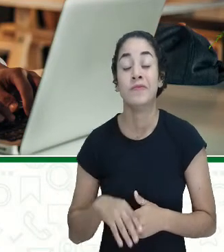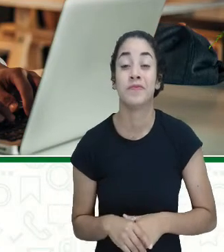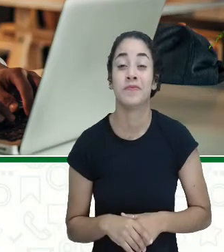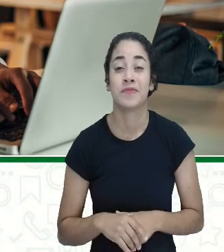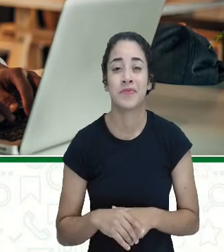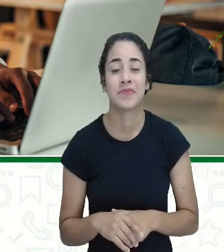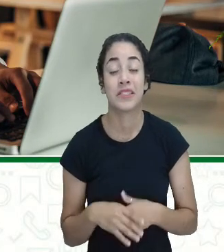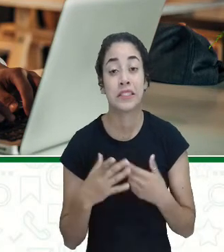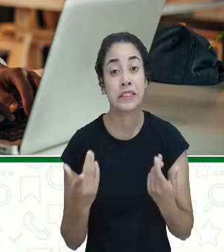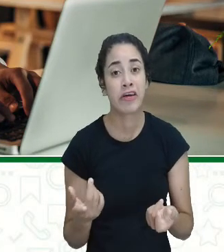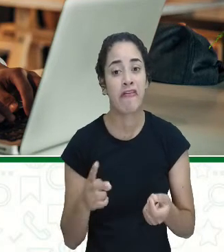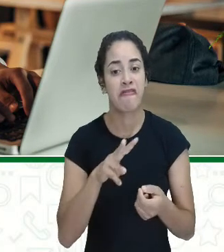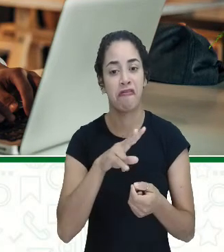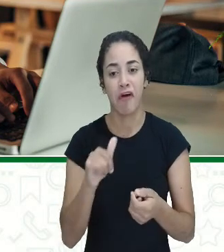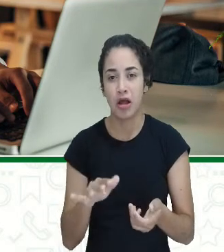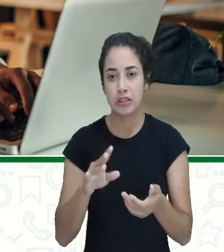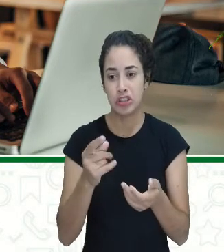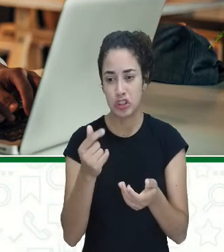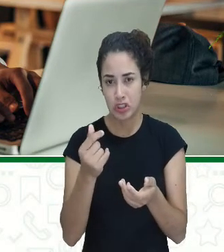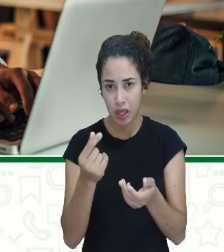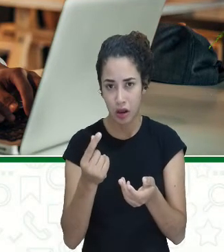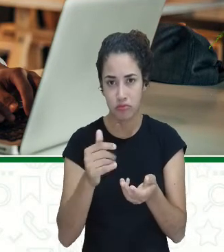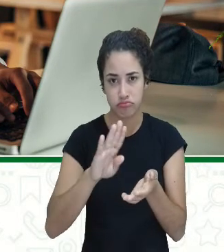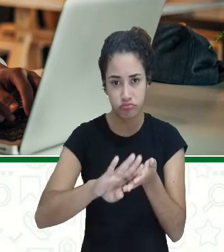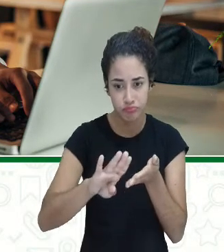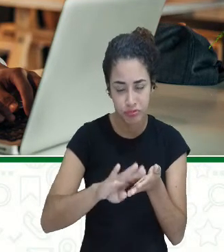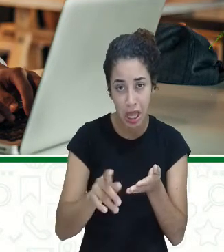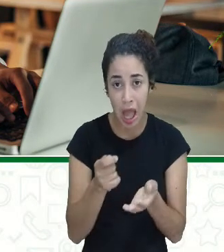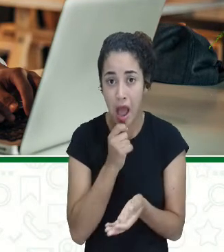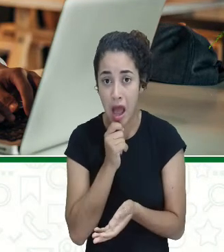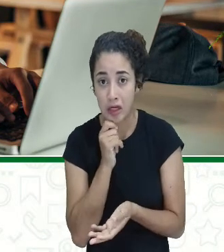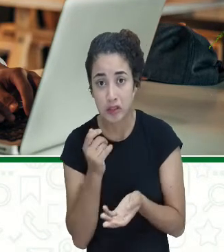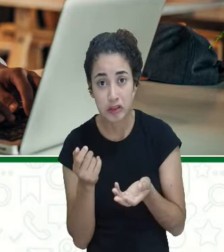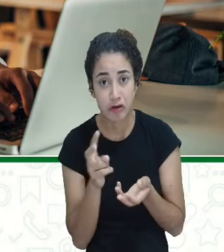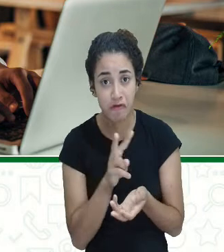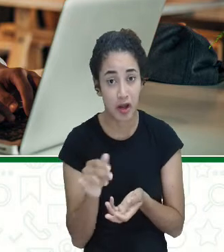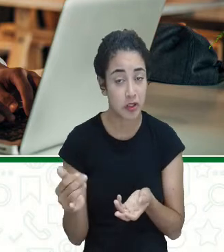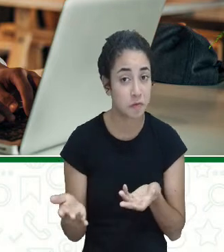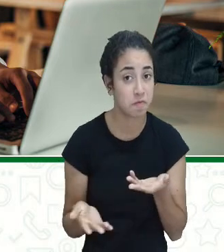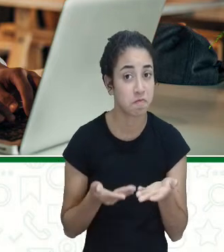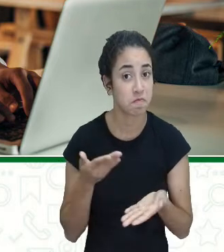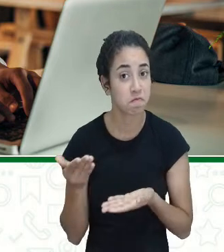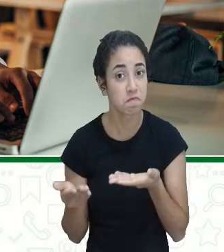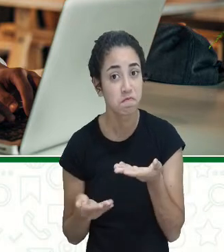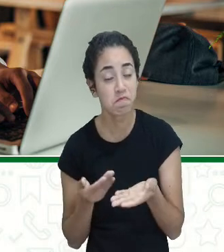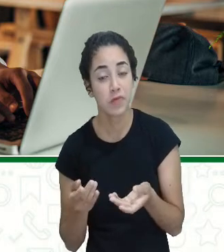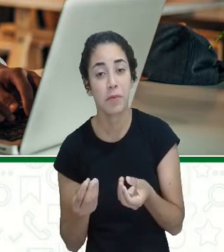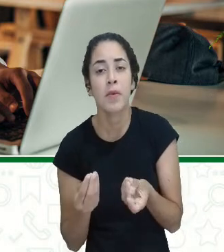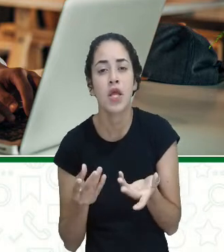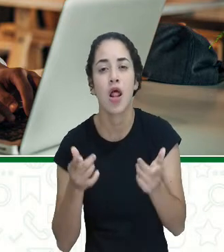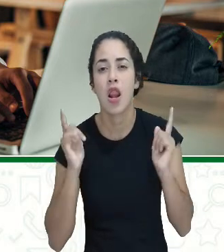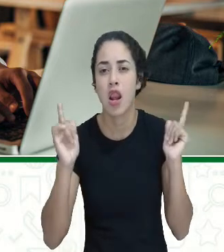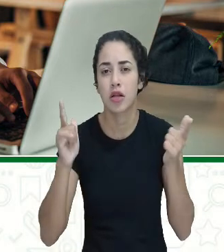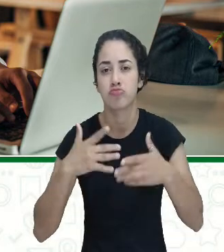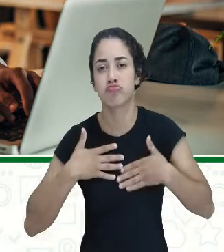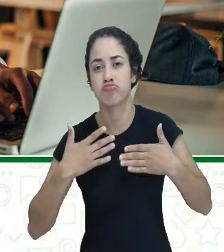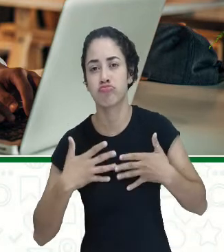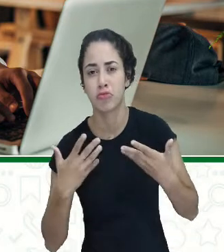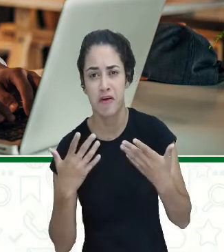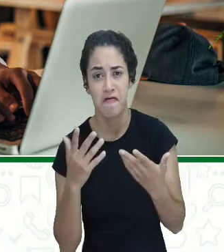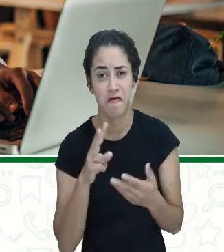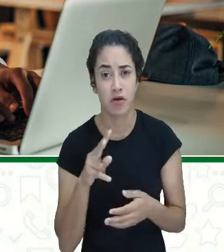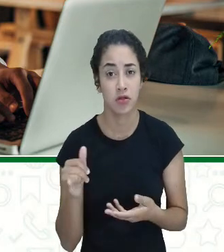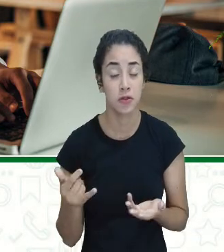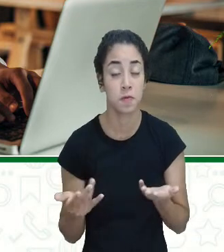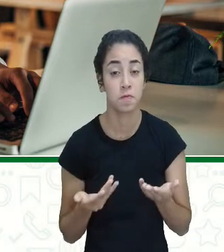será que vai sobrar alguma coisa para você ter esse lazer? E aí?